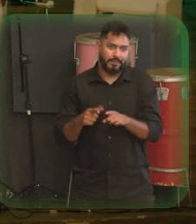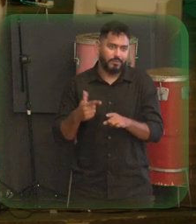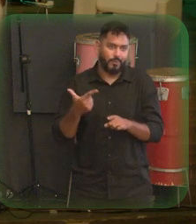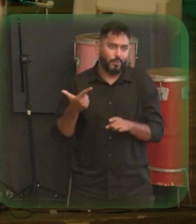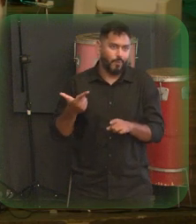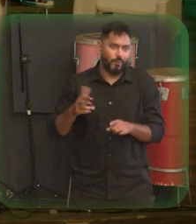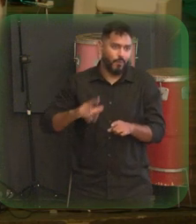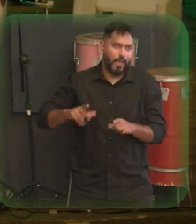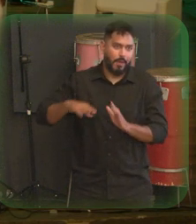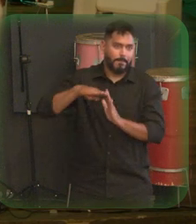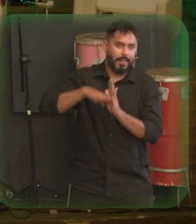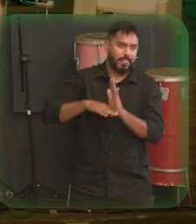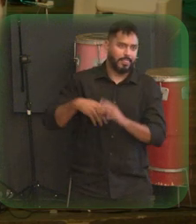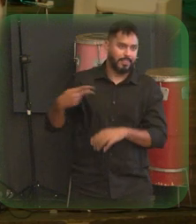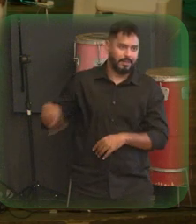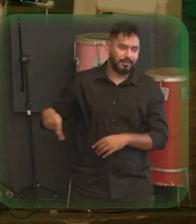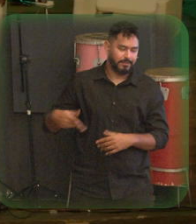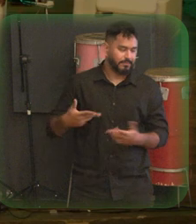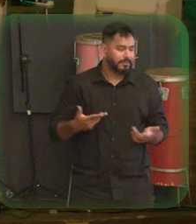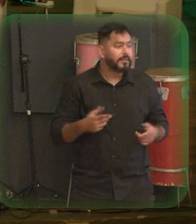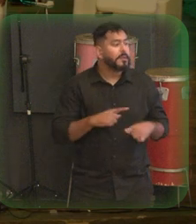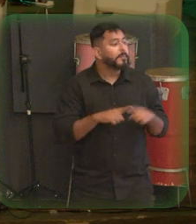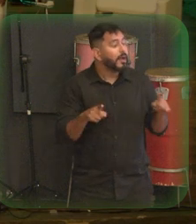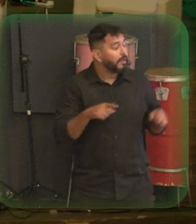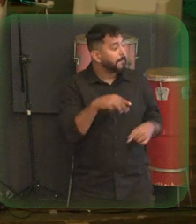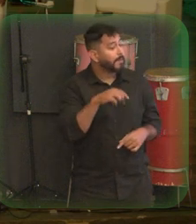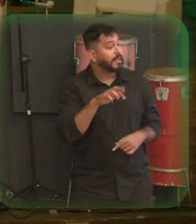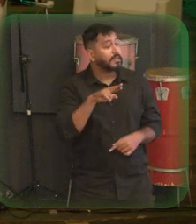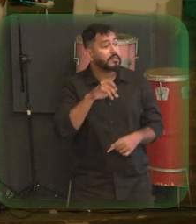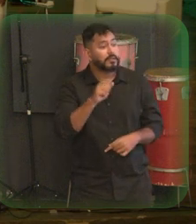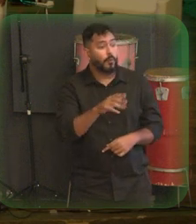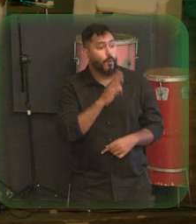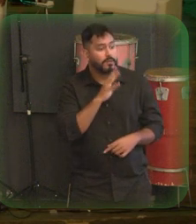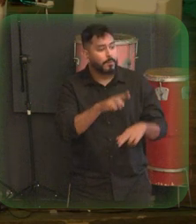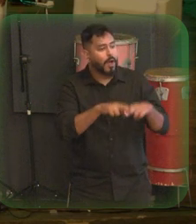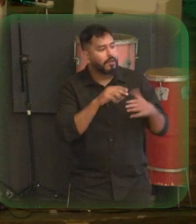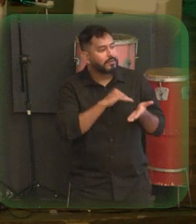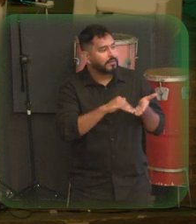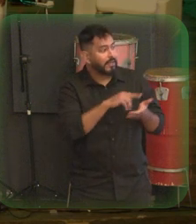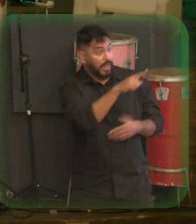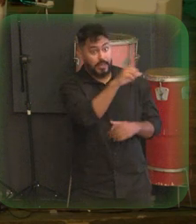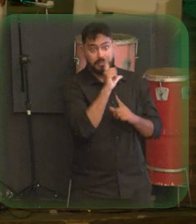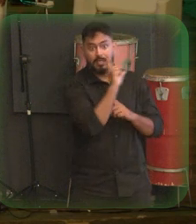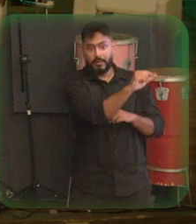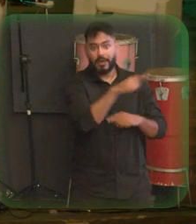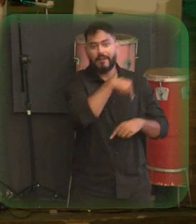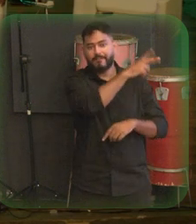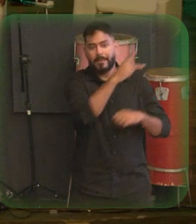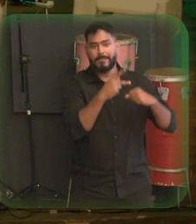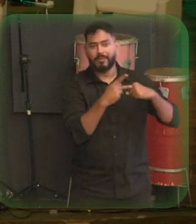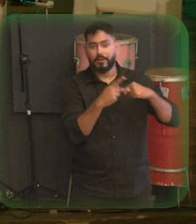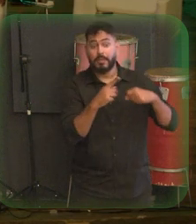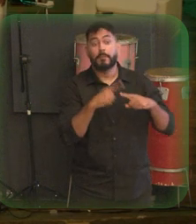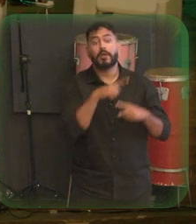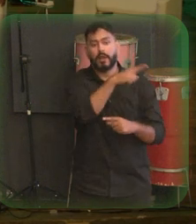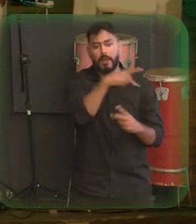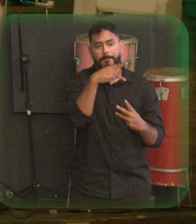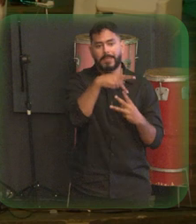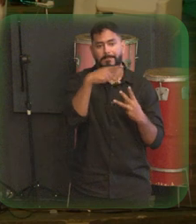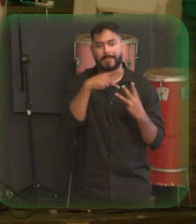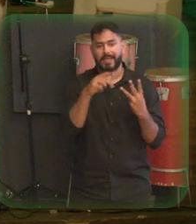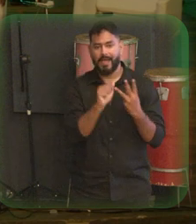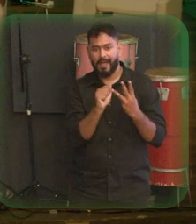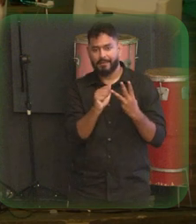Mariana, eu conheci pelas mãos de Fernando, que é nosso secretário. Ela saiu porque vai lá para Petrolina, porque é por lá que nós vamos começar o nosso PPA